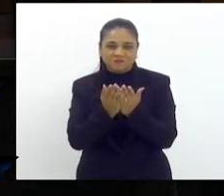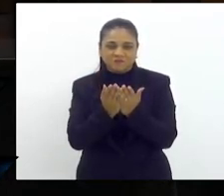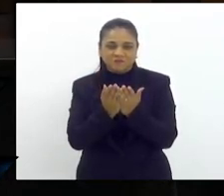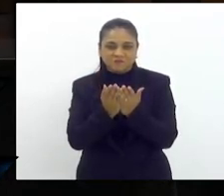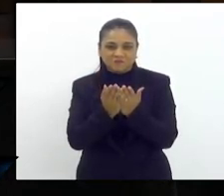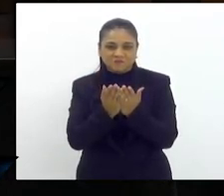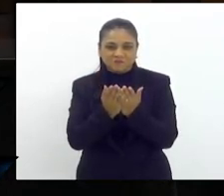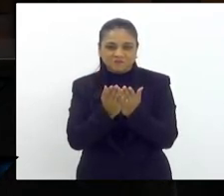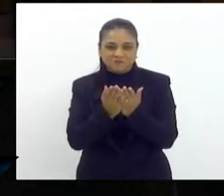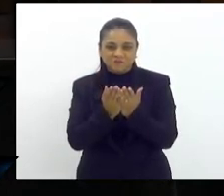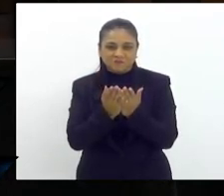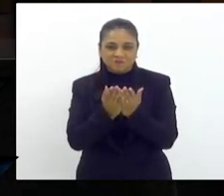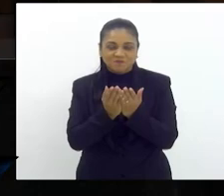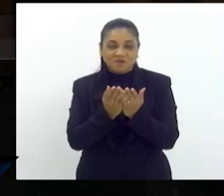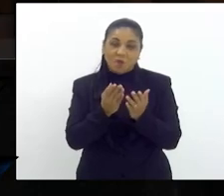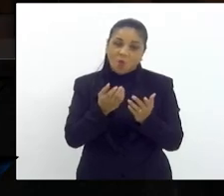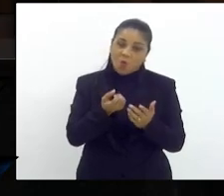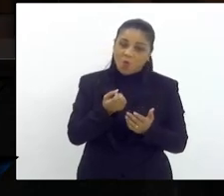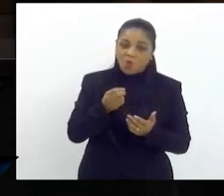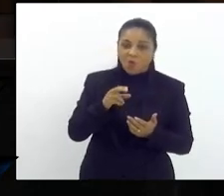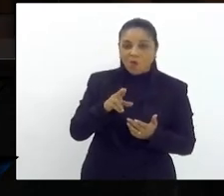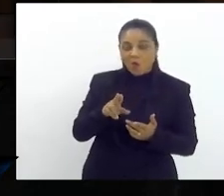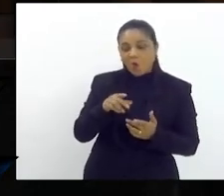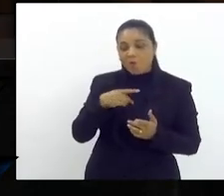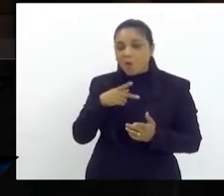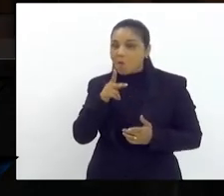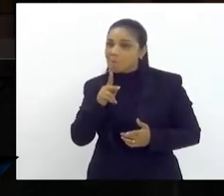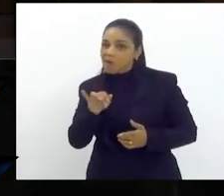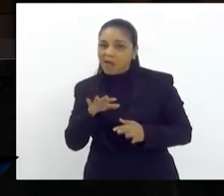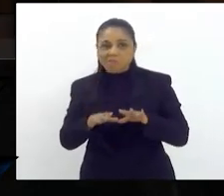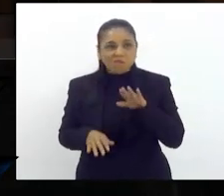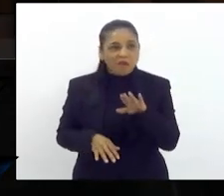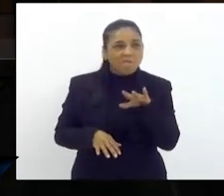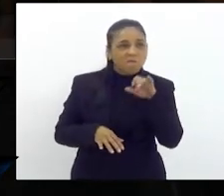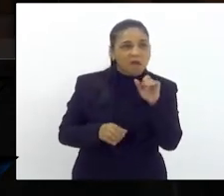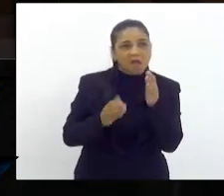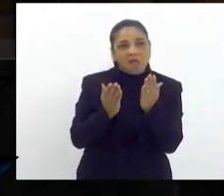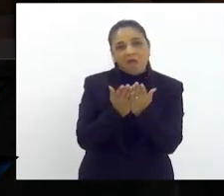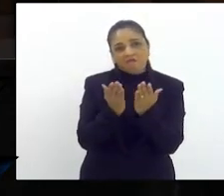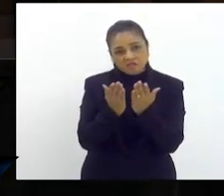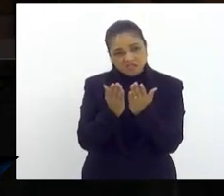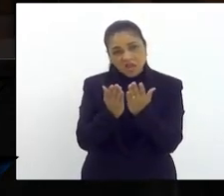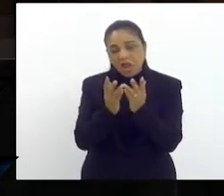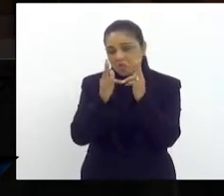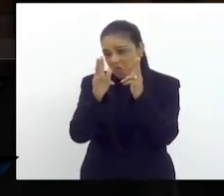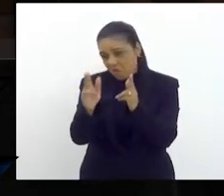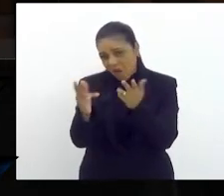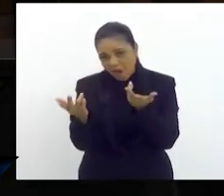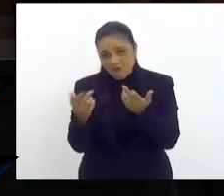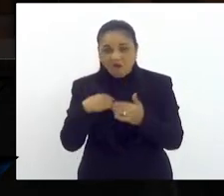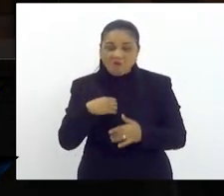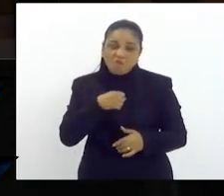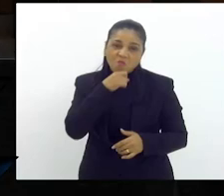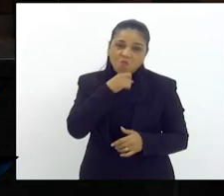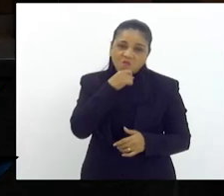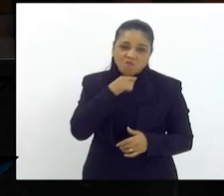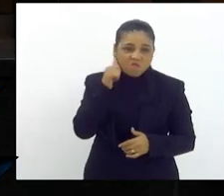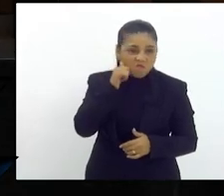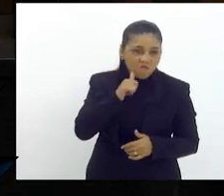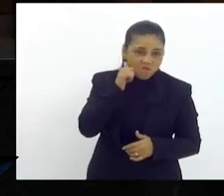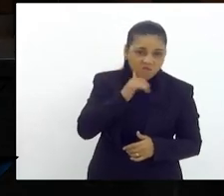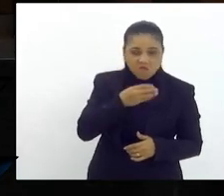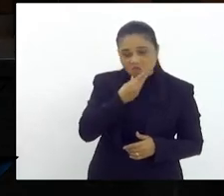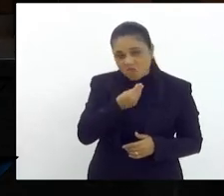evangélicos diz que o pai foi evangélico que a mãe foi evangélica que o avô foi o evangélico